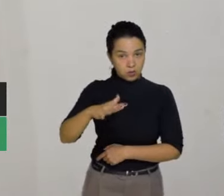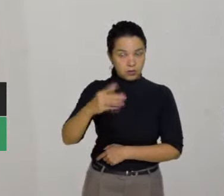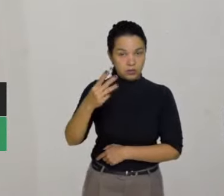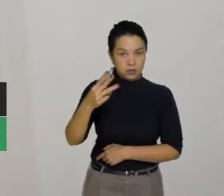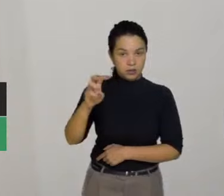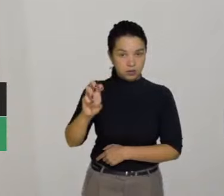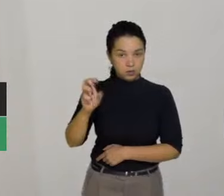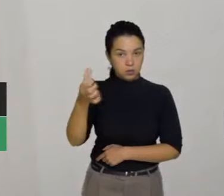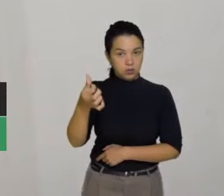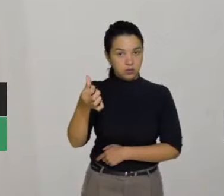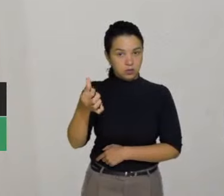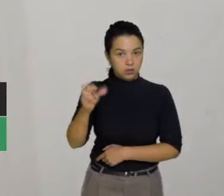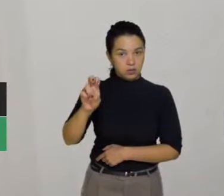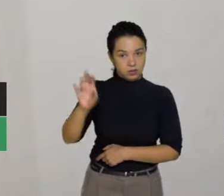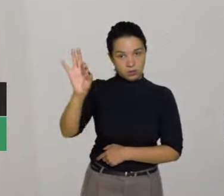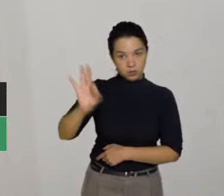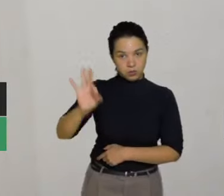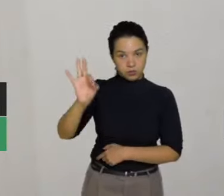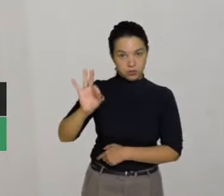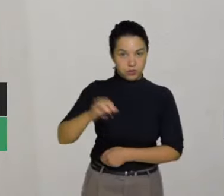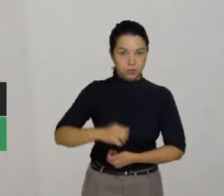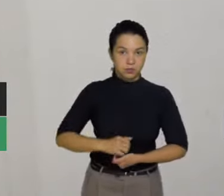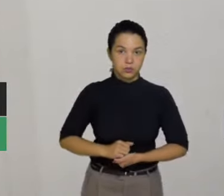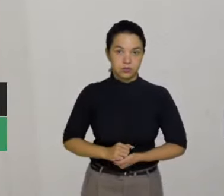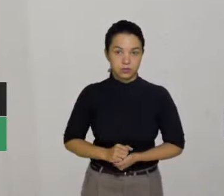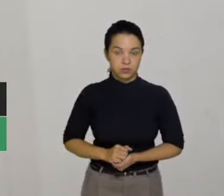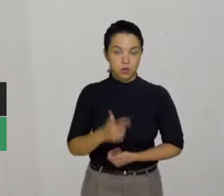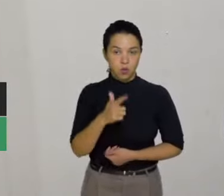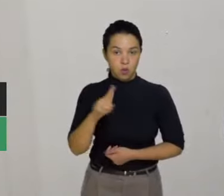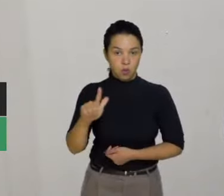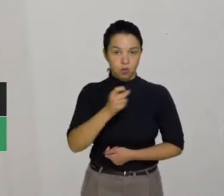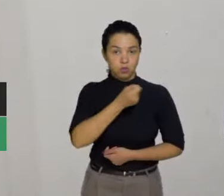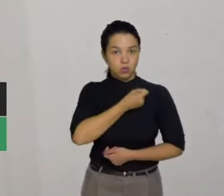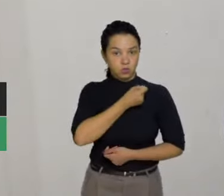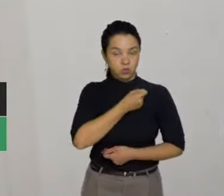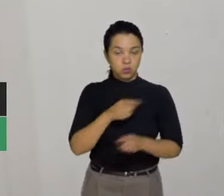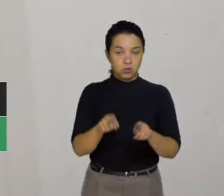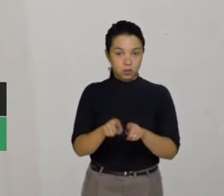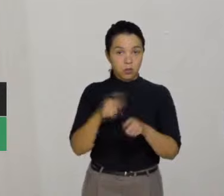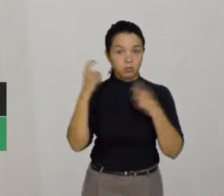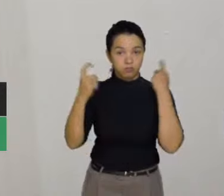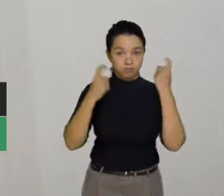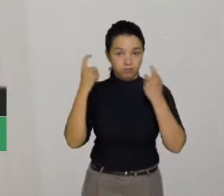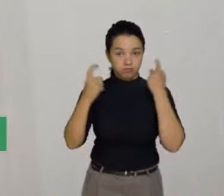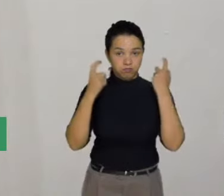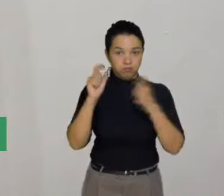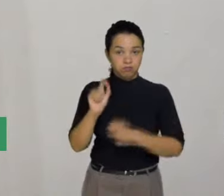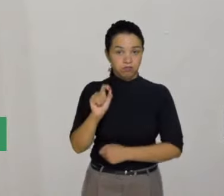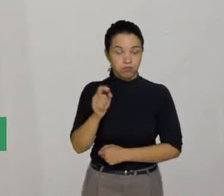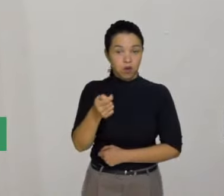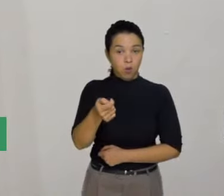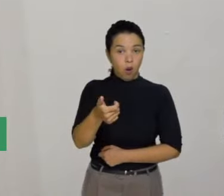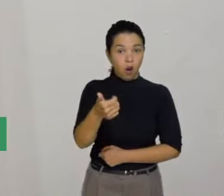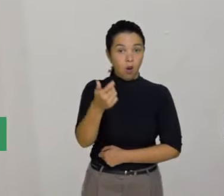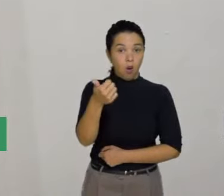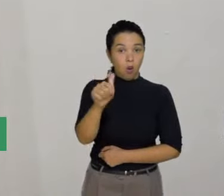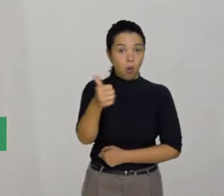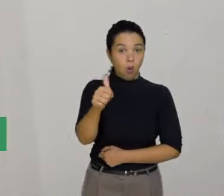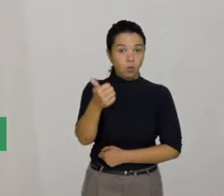35% e 65%. Outro número alarmante é que temos quase 11 milhões